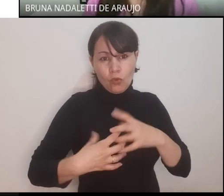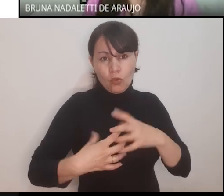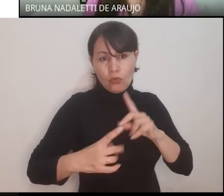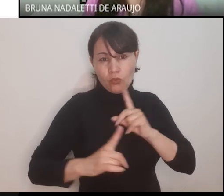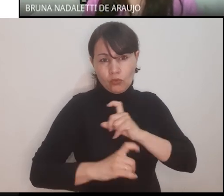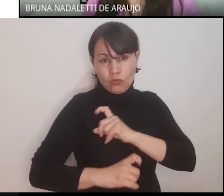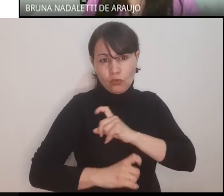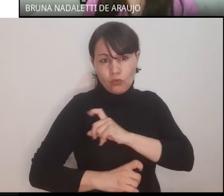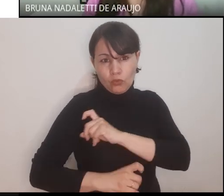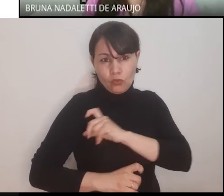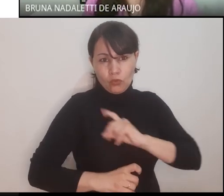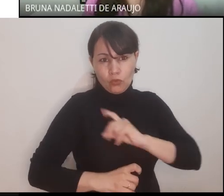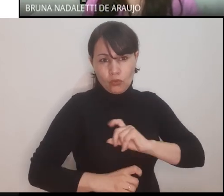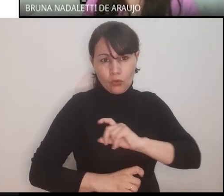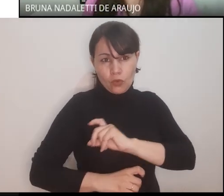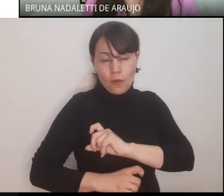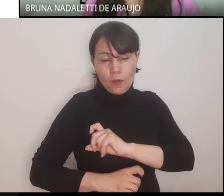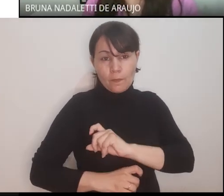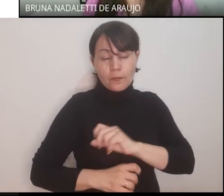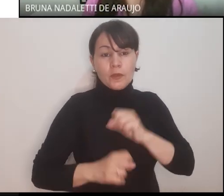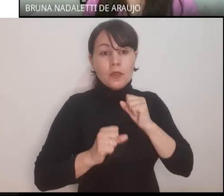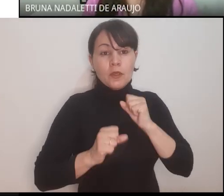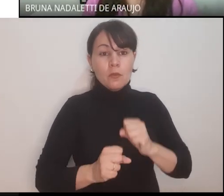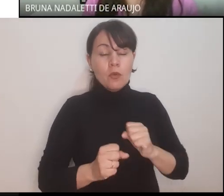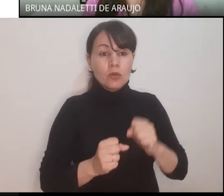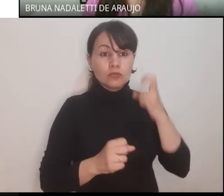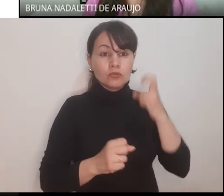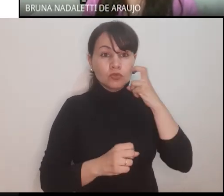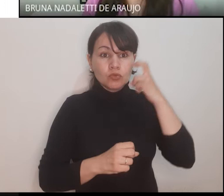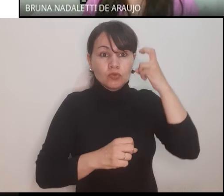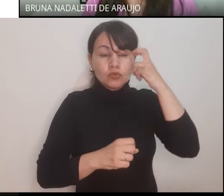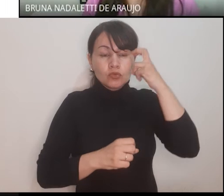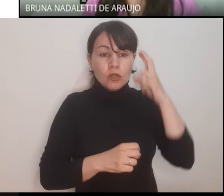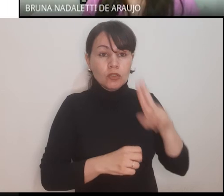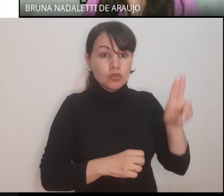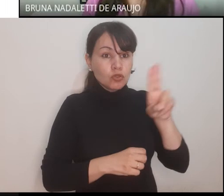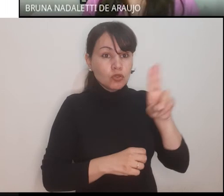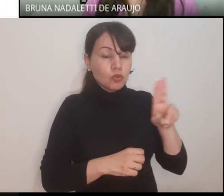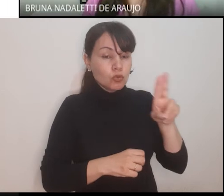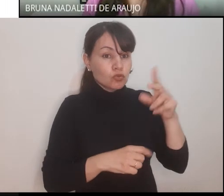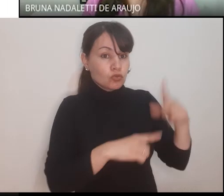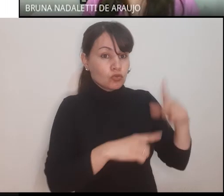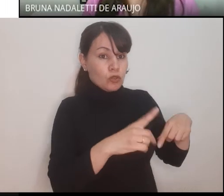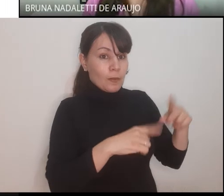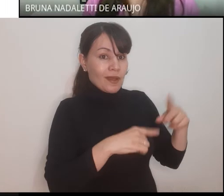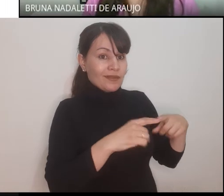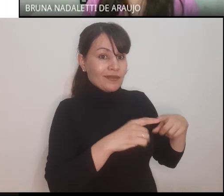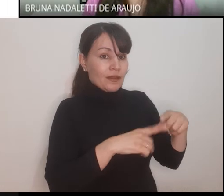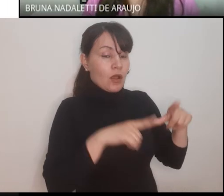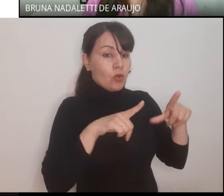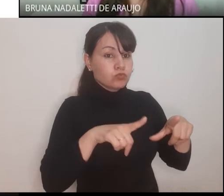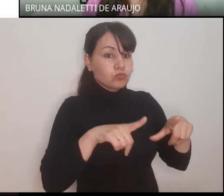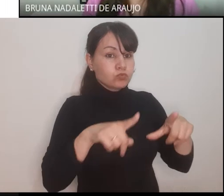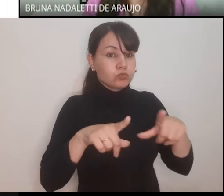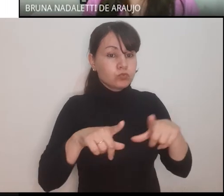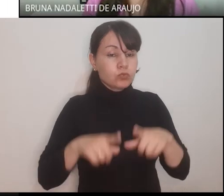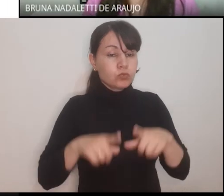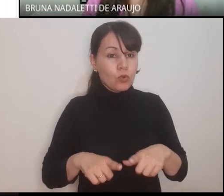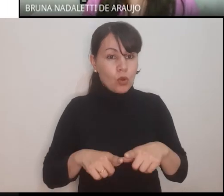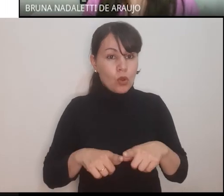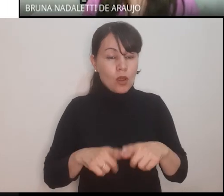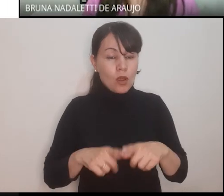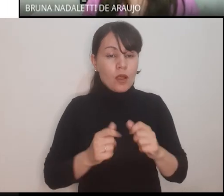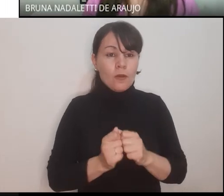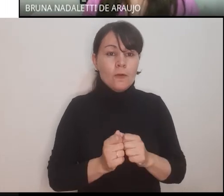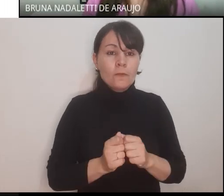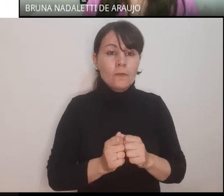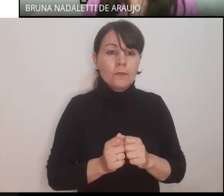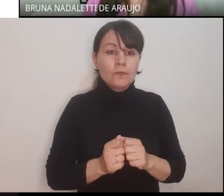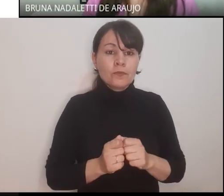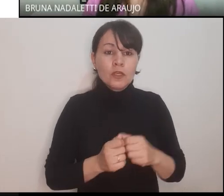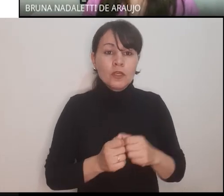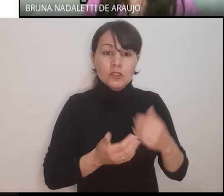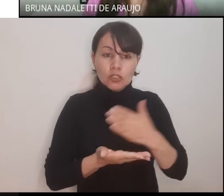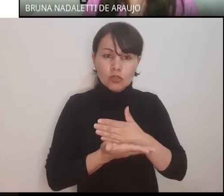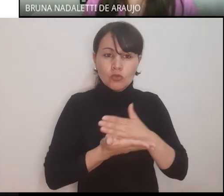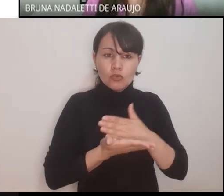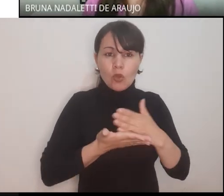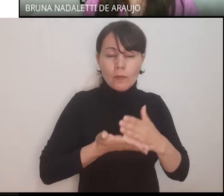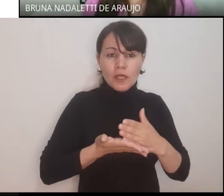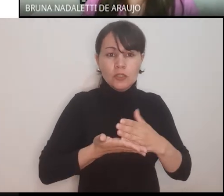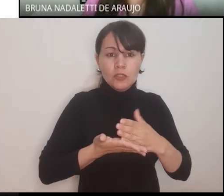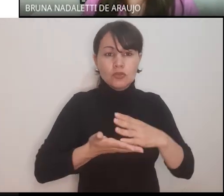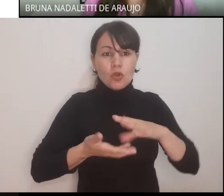que é confirmado por cultura de material local, seja do ponto de inserção, seja da